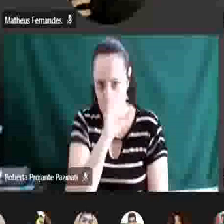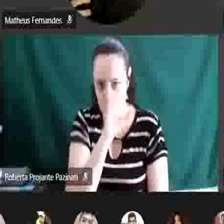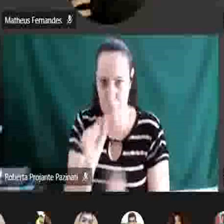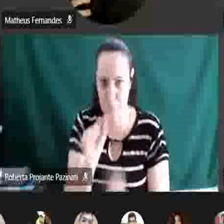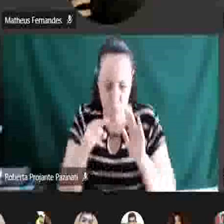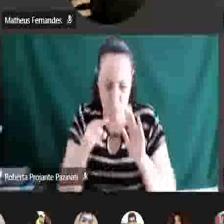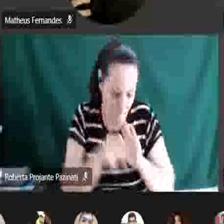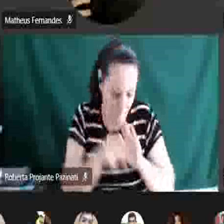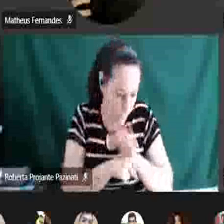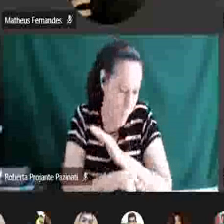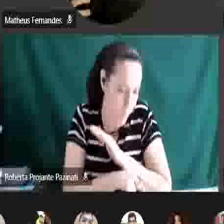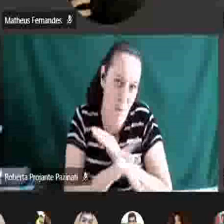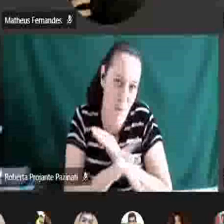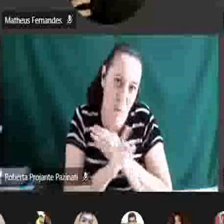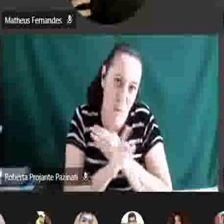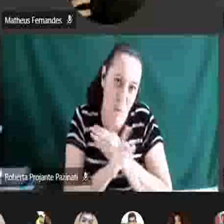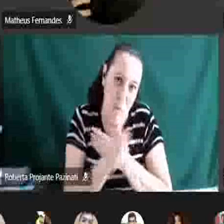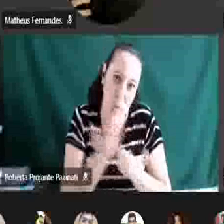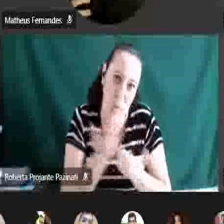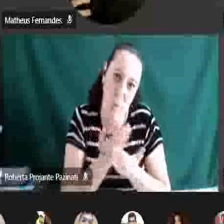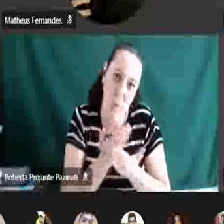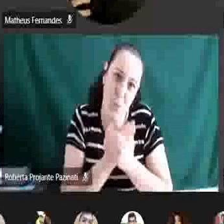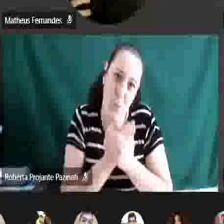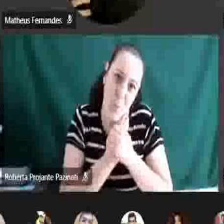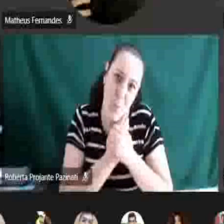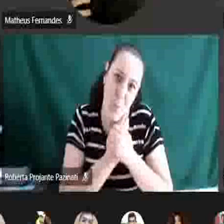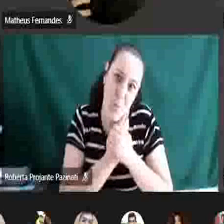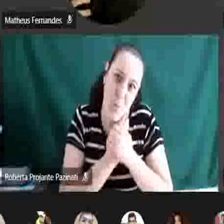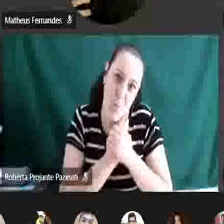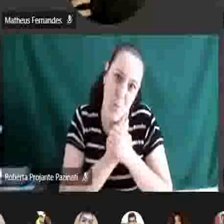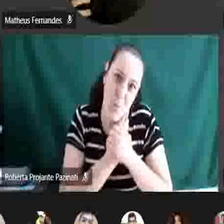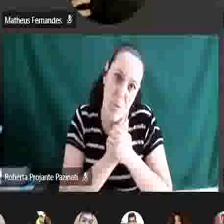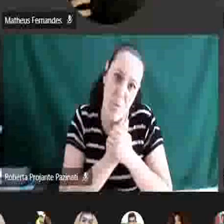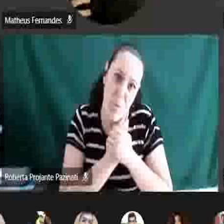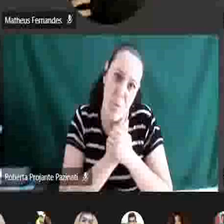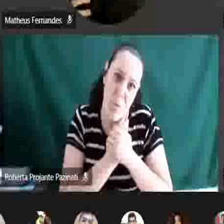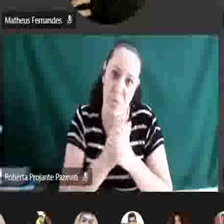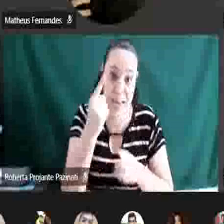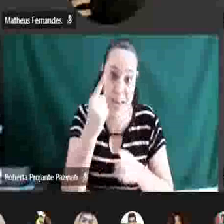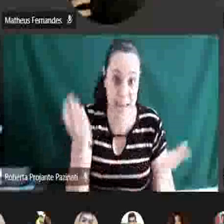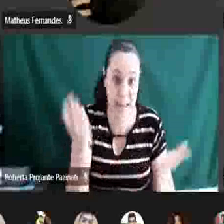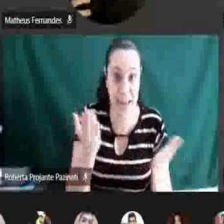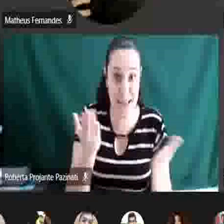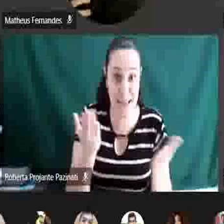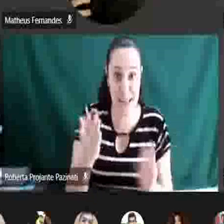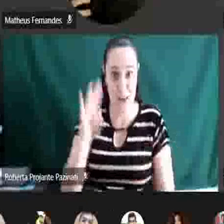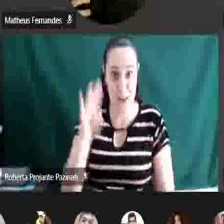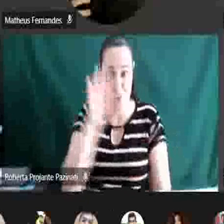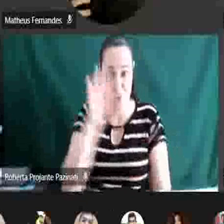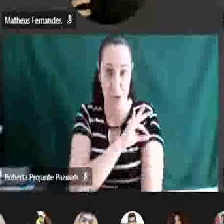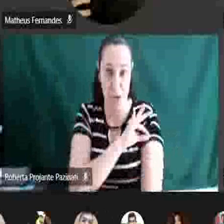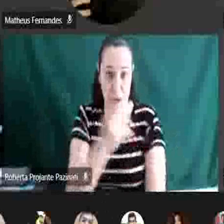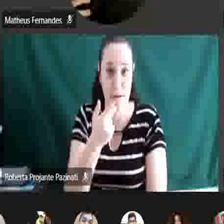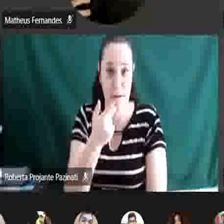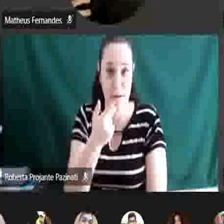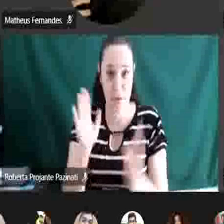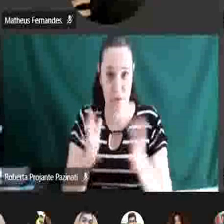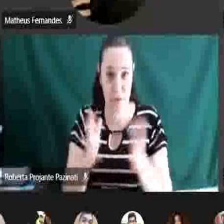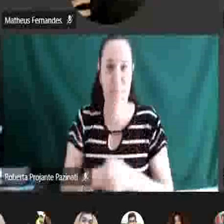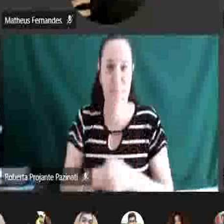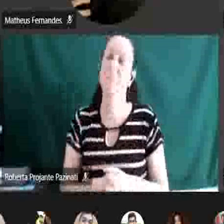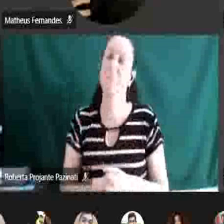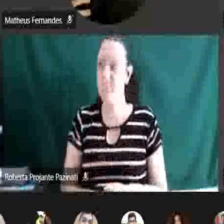.com, .org ou .info. São chamados de GTLDs, ou Generic Top Level Domains. Há um conjunto de servidores